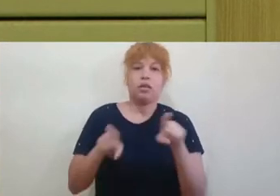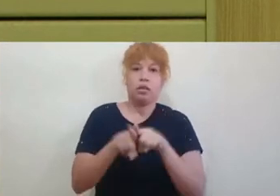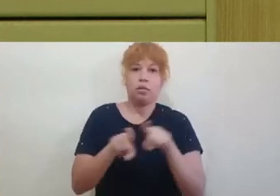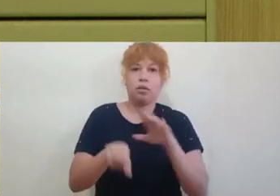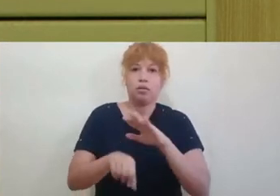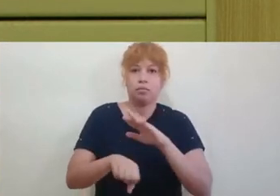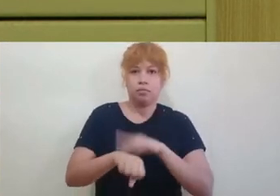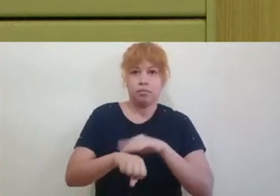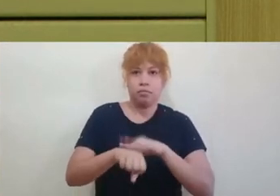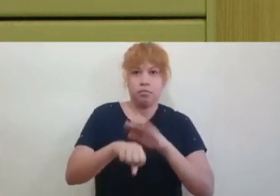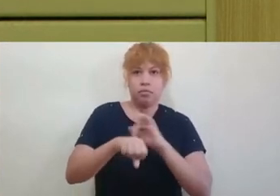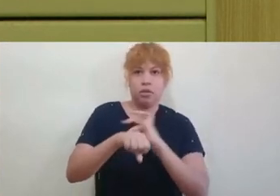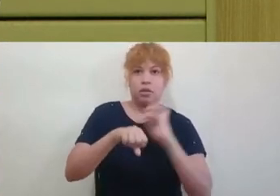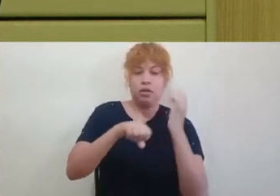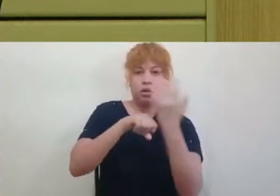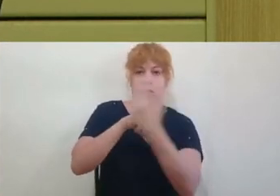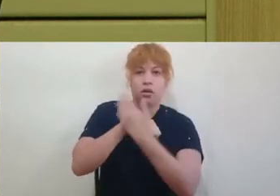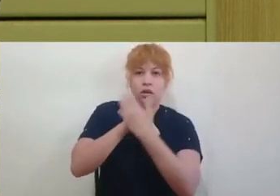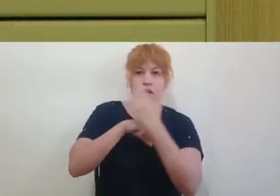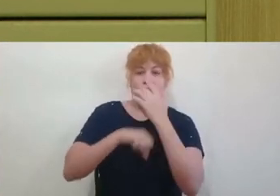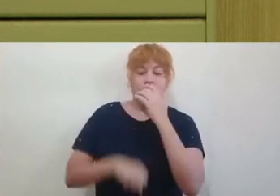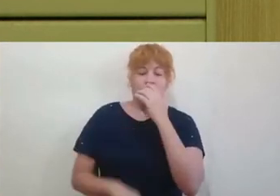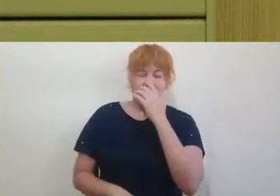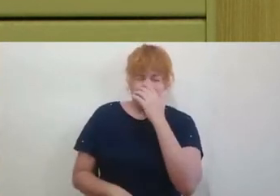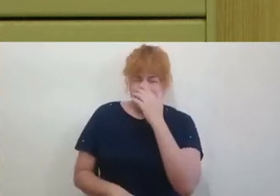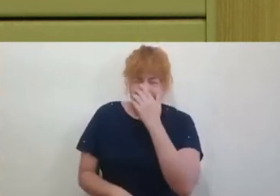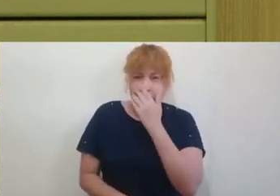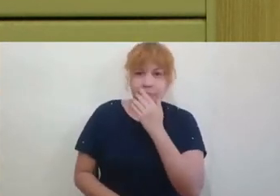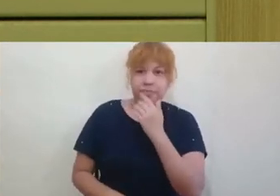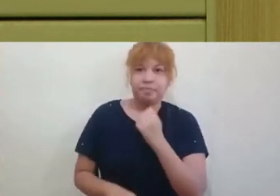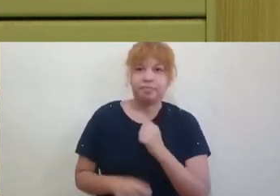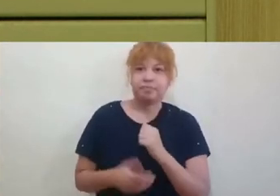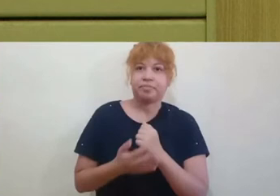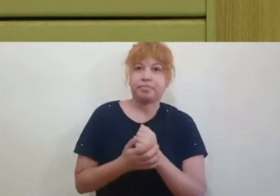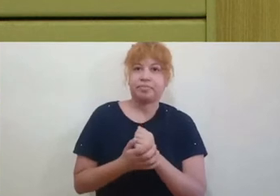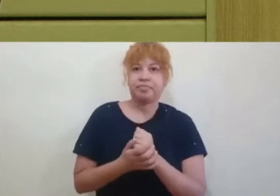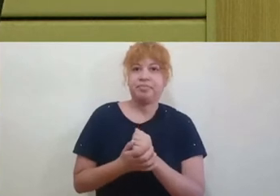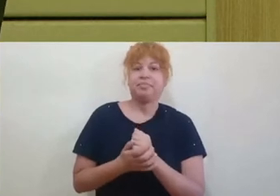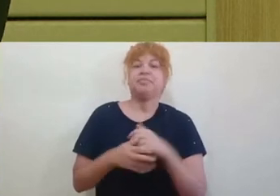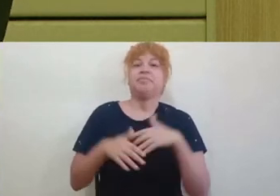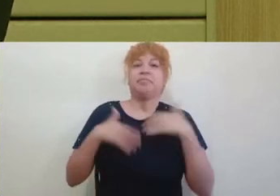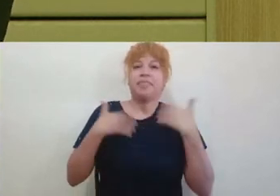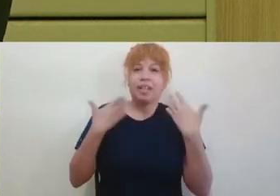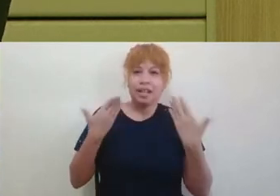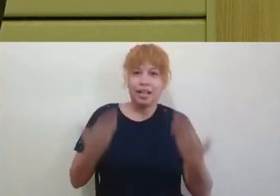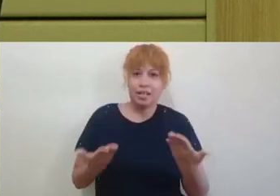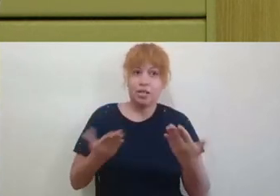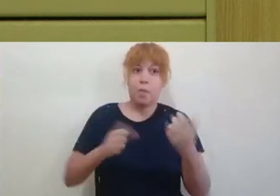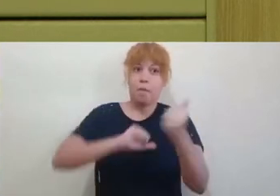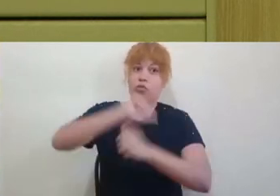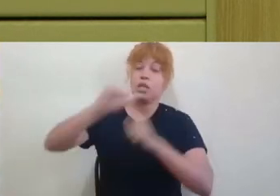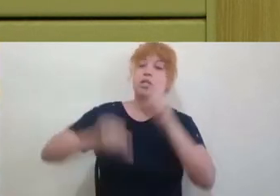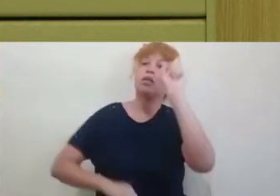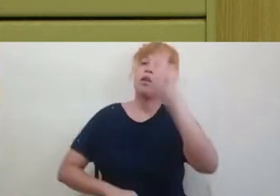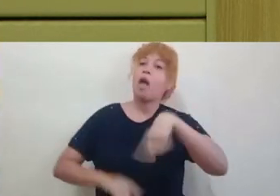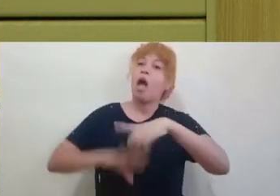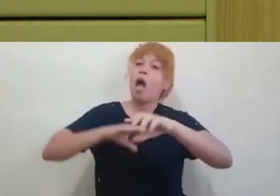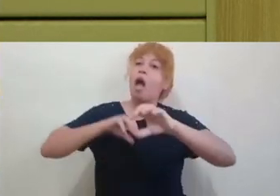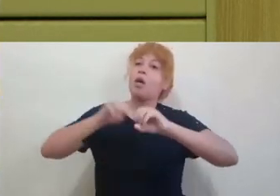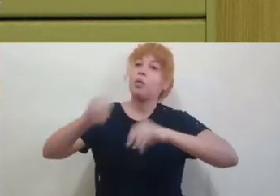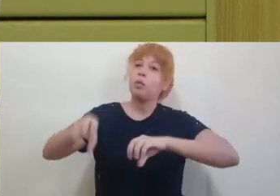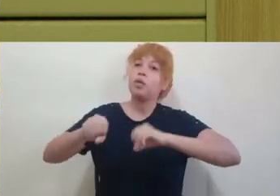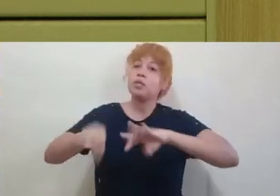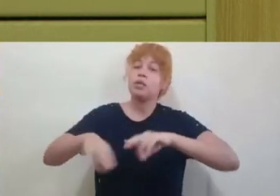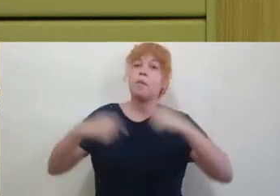educação superior pública de qualidade. Todos os indicadores da educação superior, nós somos os